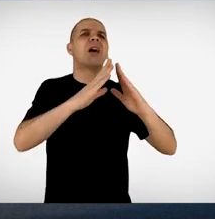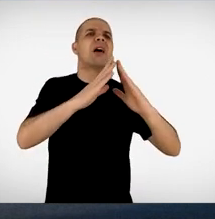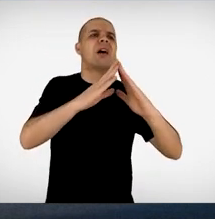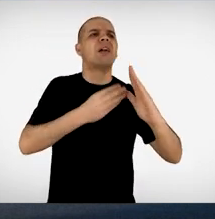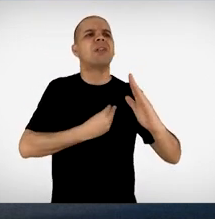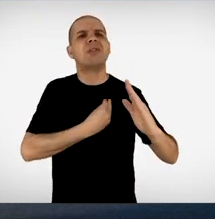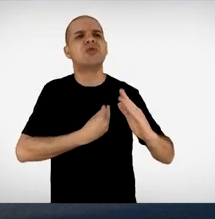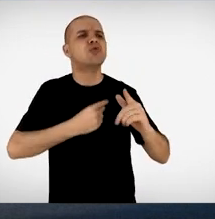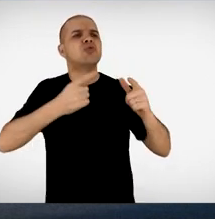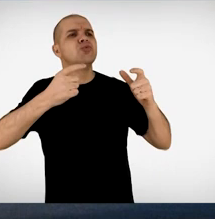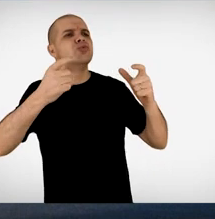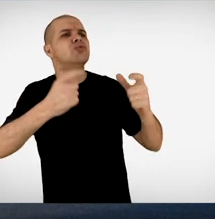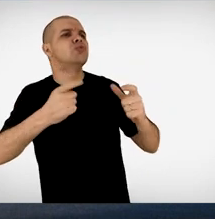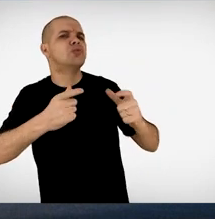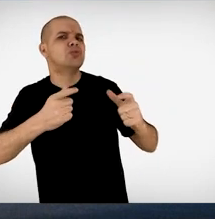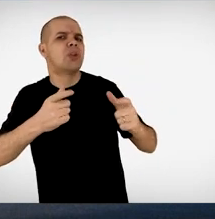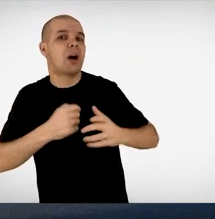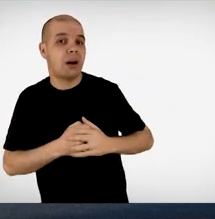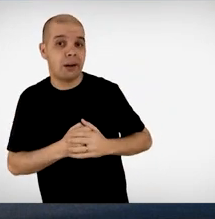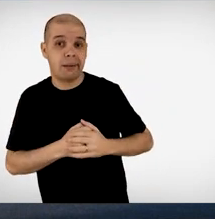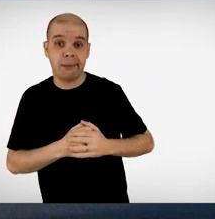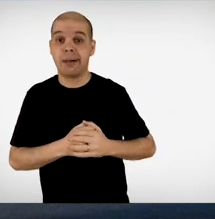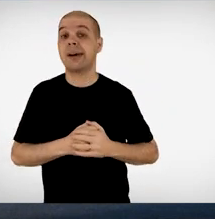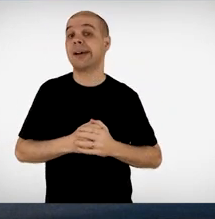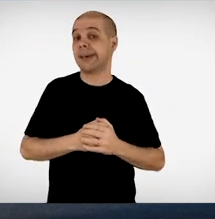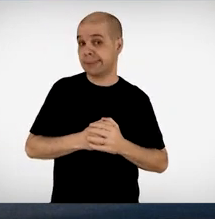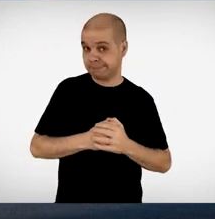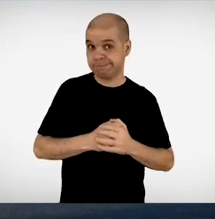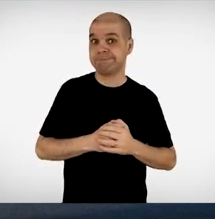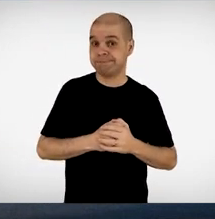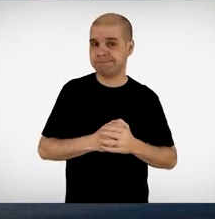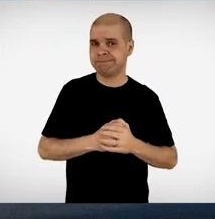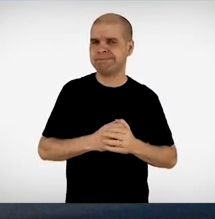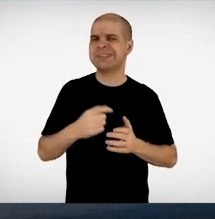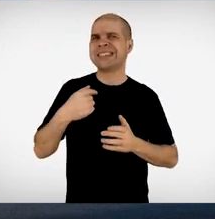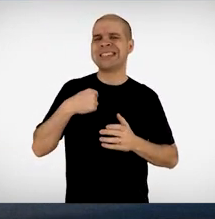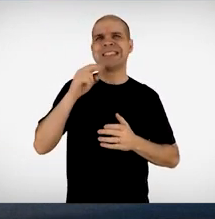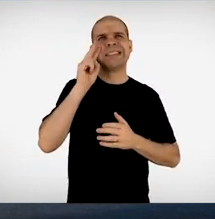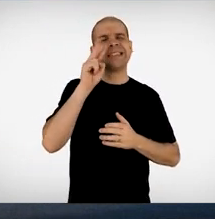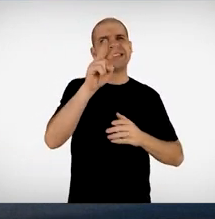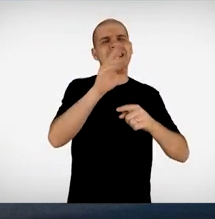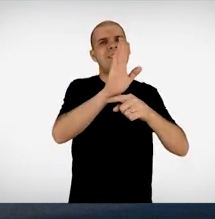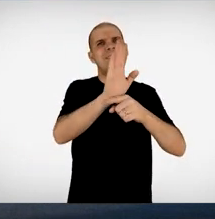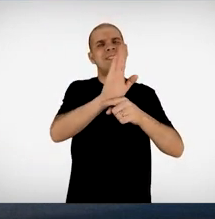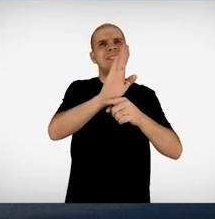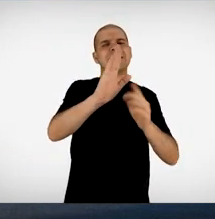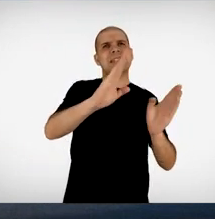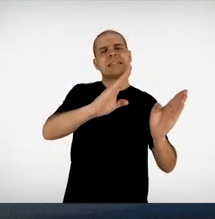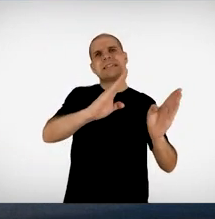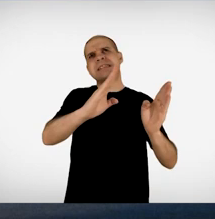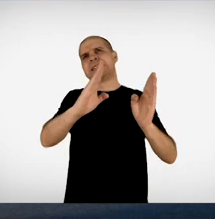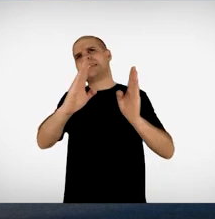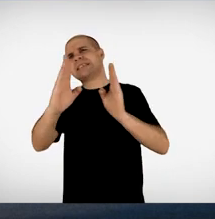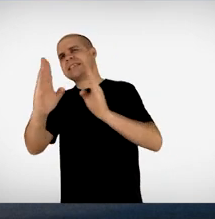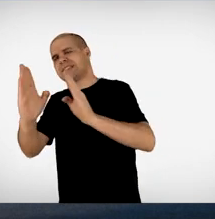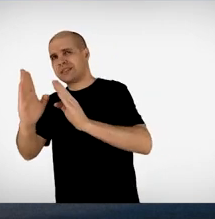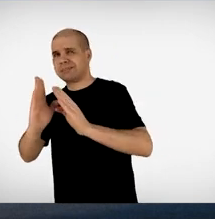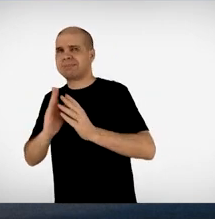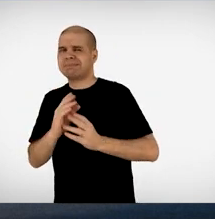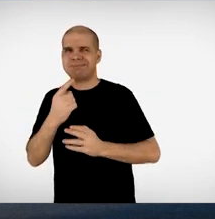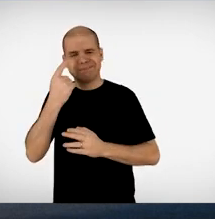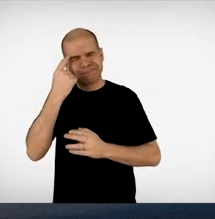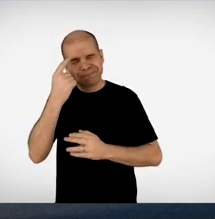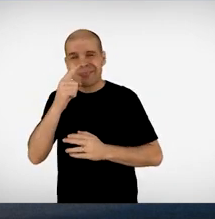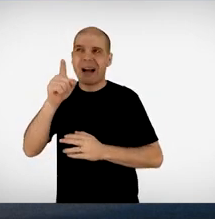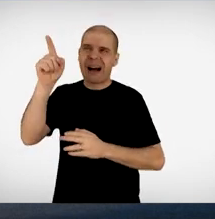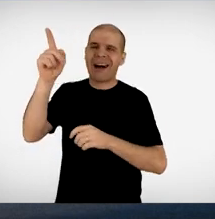dividir com vocês o que eu pude dar sentido para essas minhas raivas e meus incômodos, né? Desde o começo, que era aquela coisa de ah, na